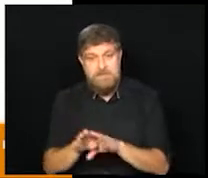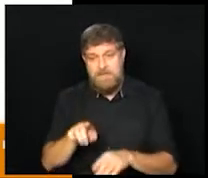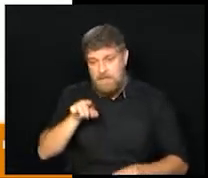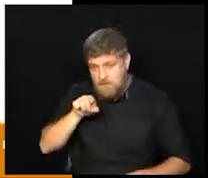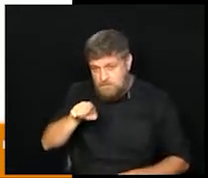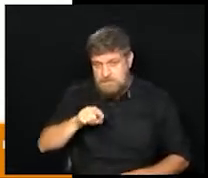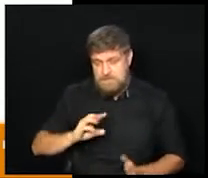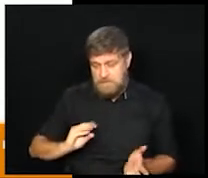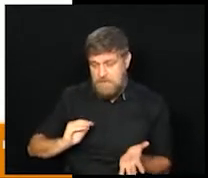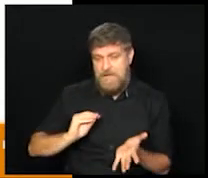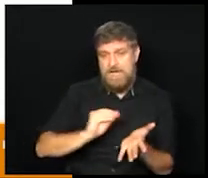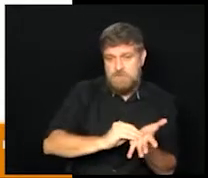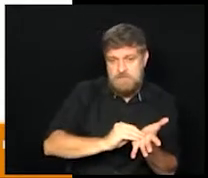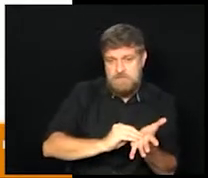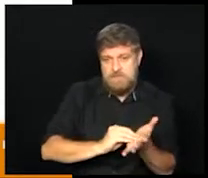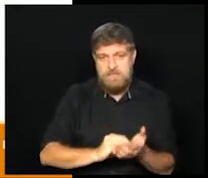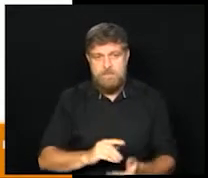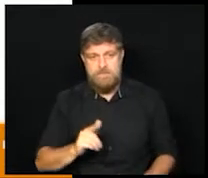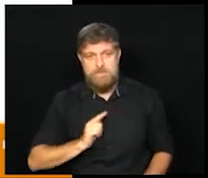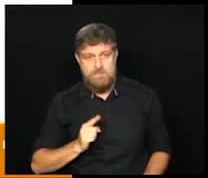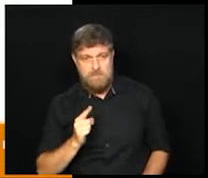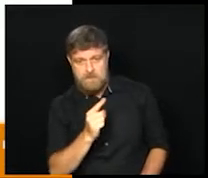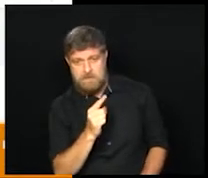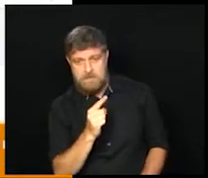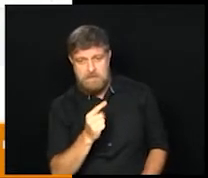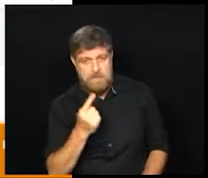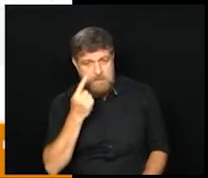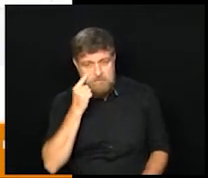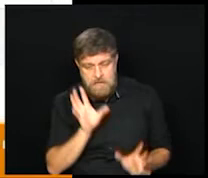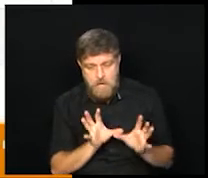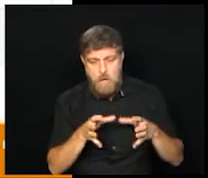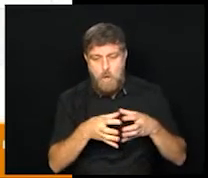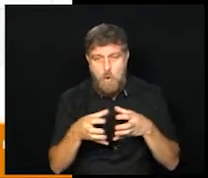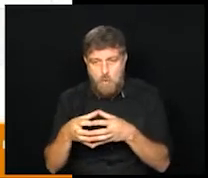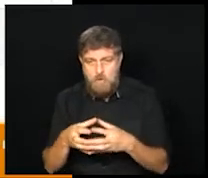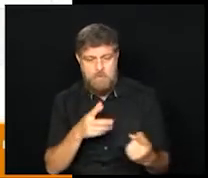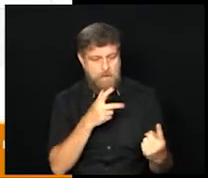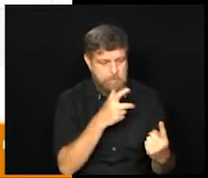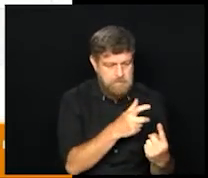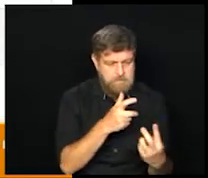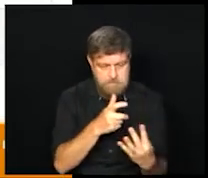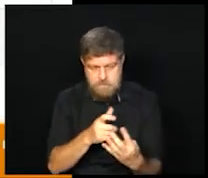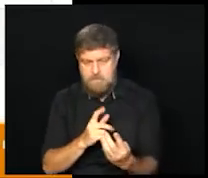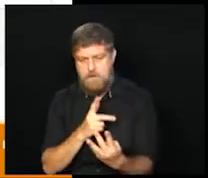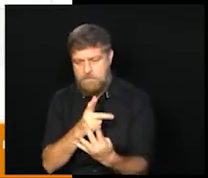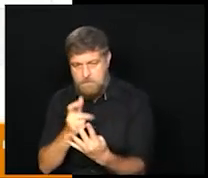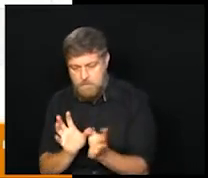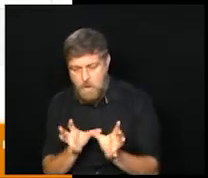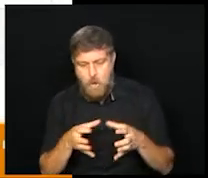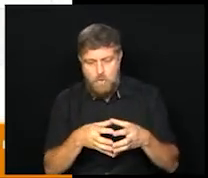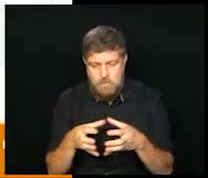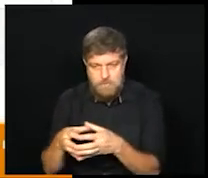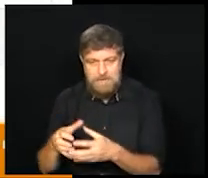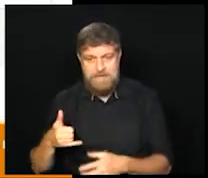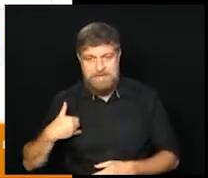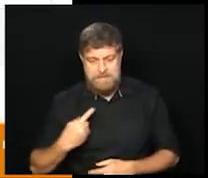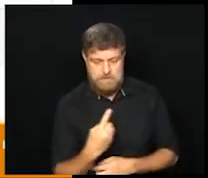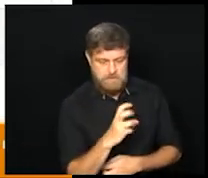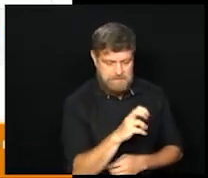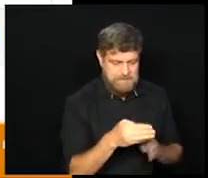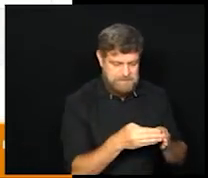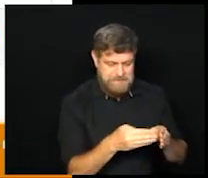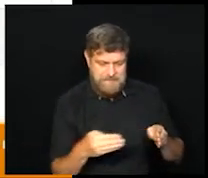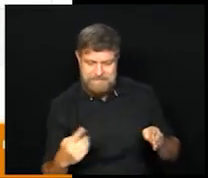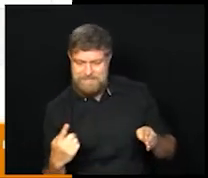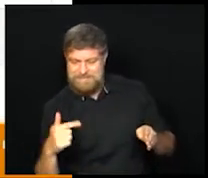fazer o agendamento aqui em cima, você confere os grupos que a Mena citou. Então, olha só, pessoas com 15, 16 e